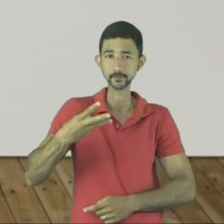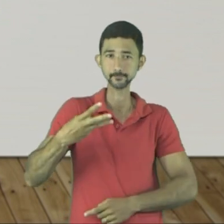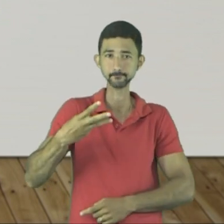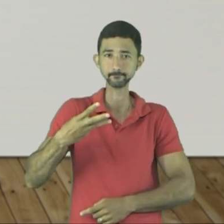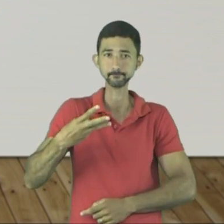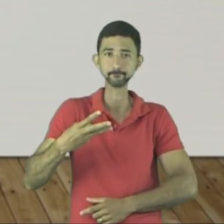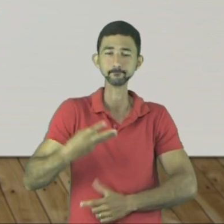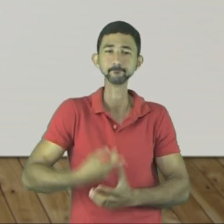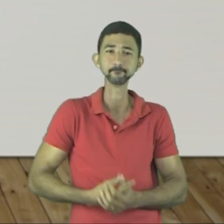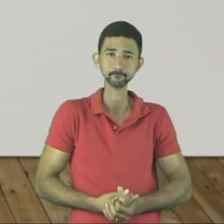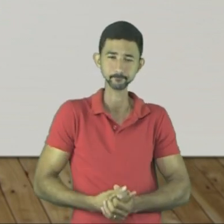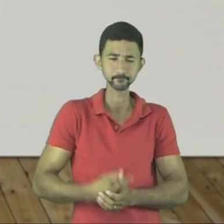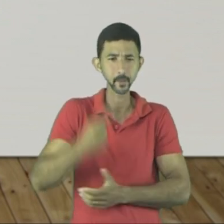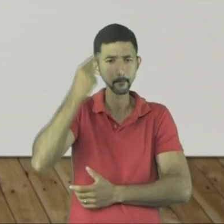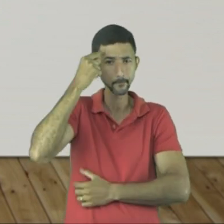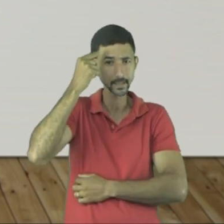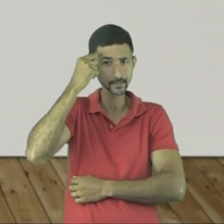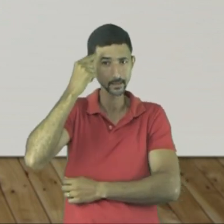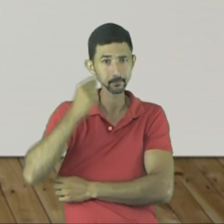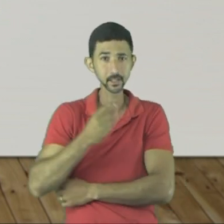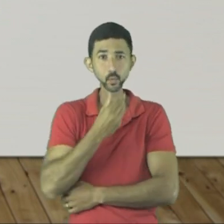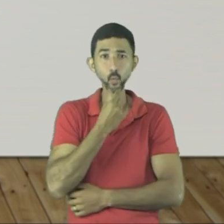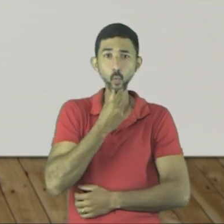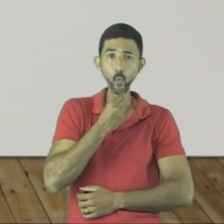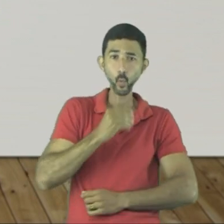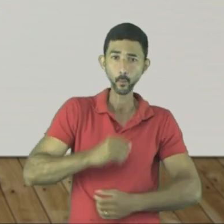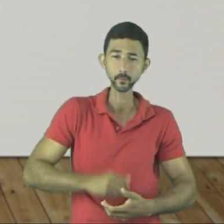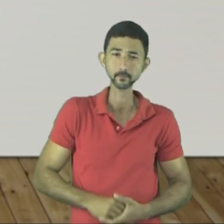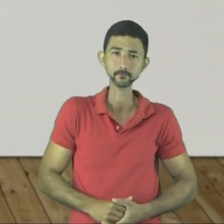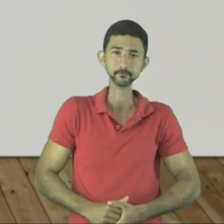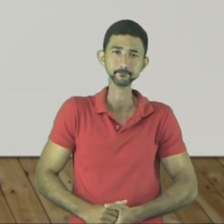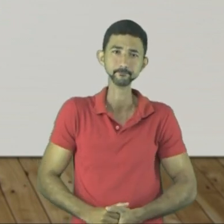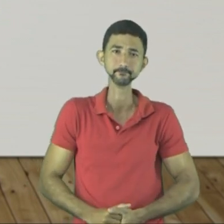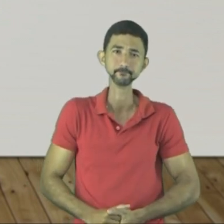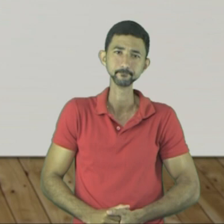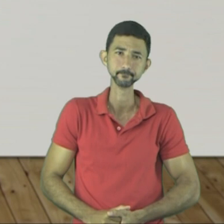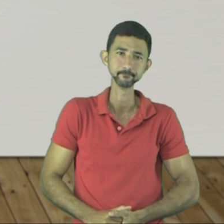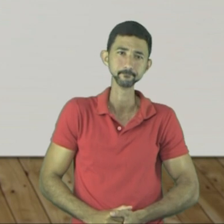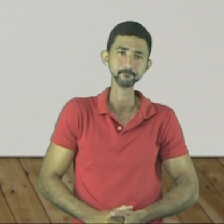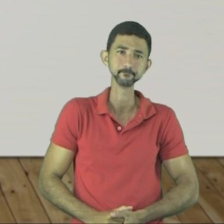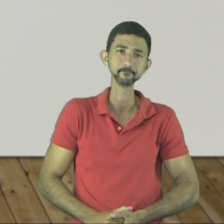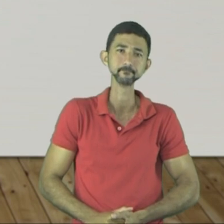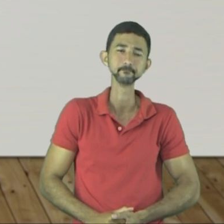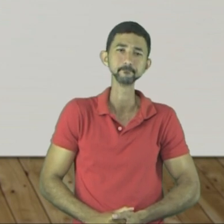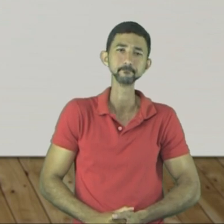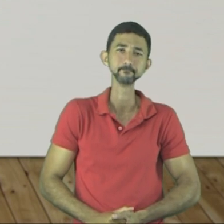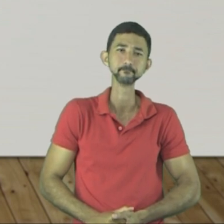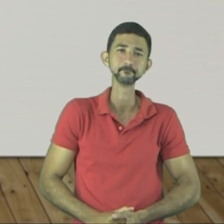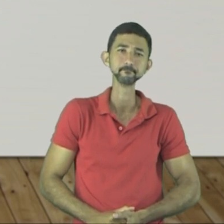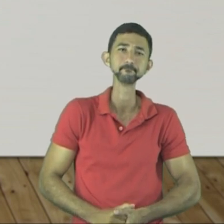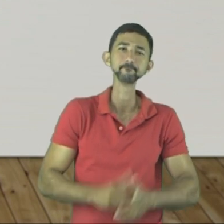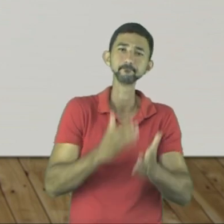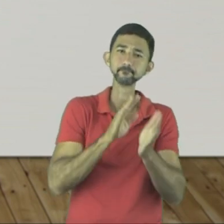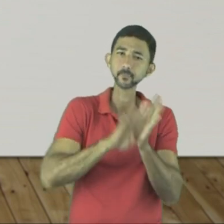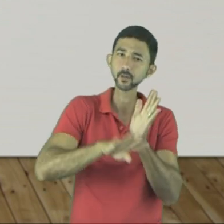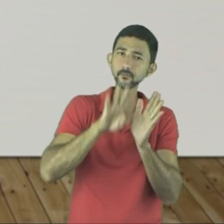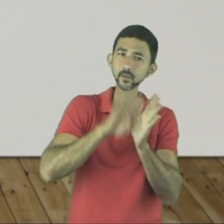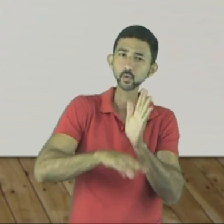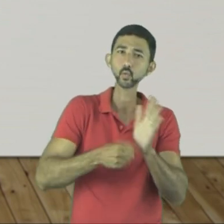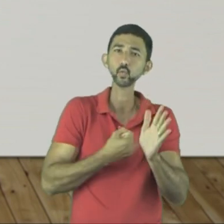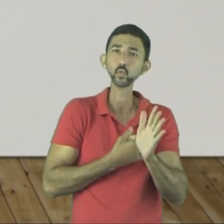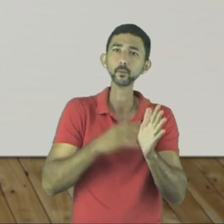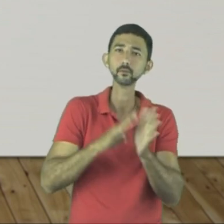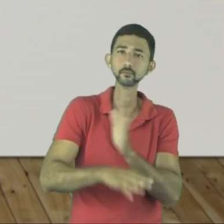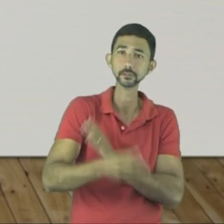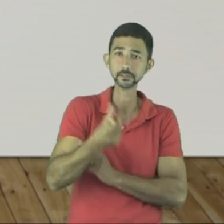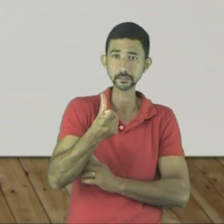3. Tá? Esse foi o pensamento de Eratóstenes, beleza? Vamos eliminando aí os múltiplos de 3. Ó. O